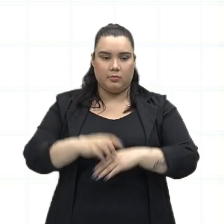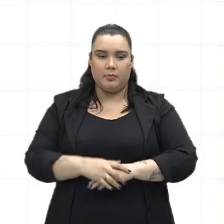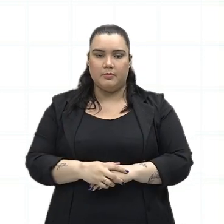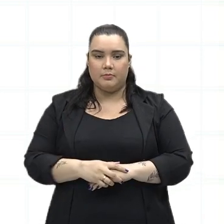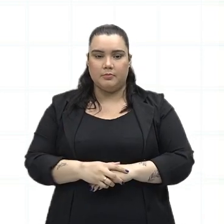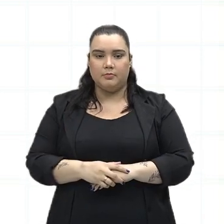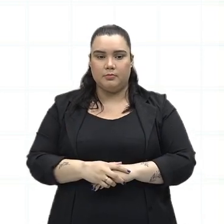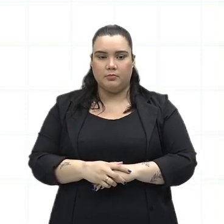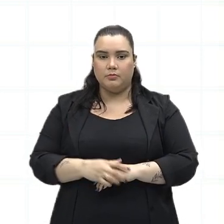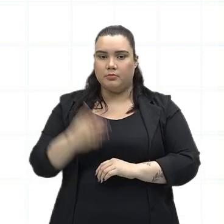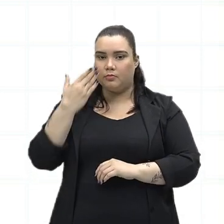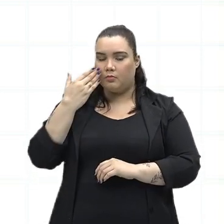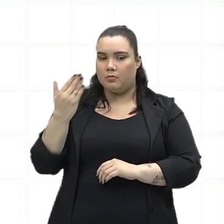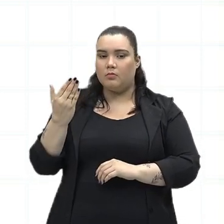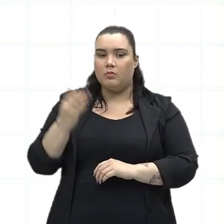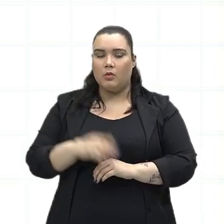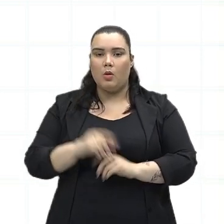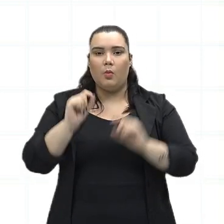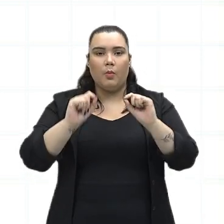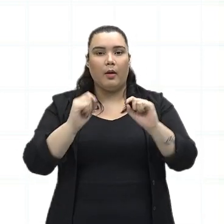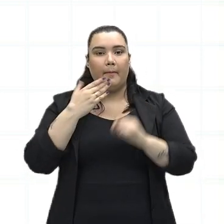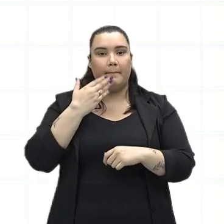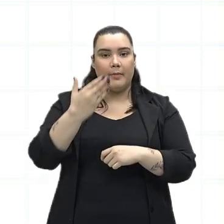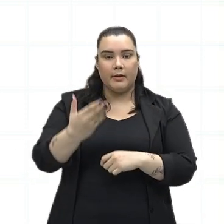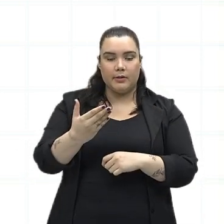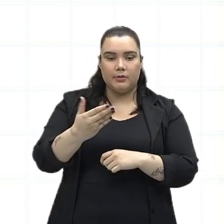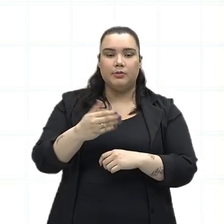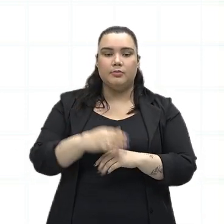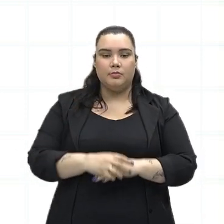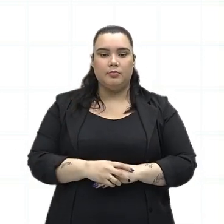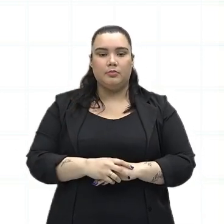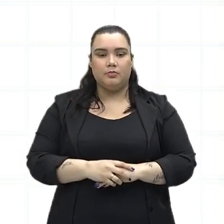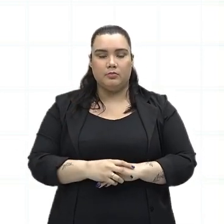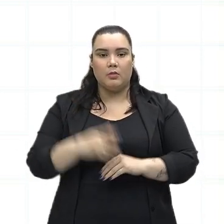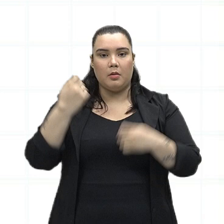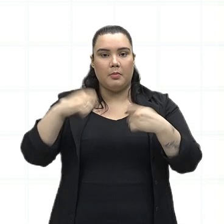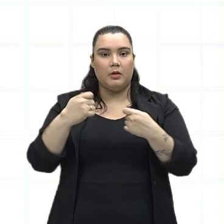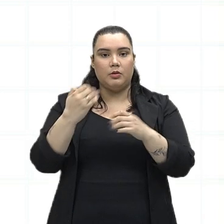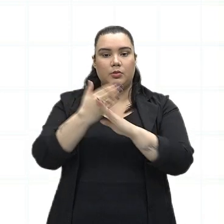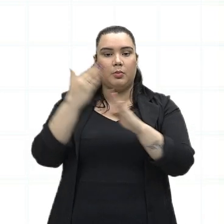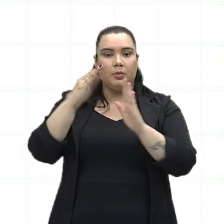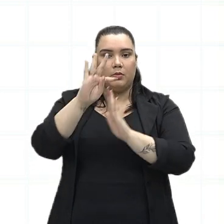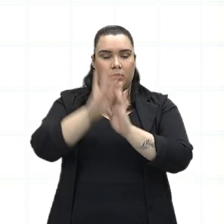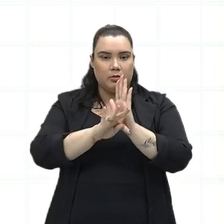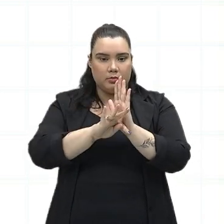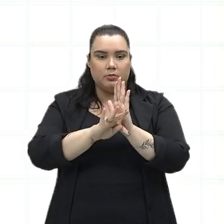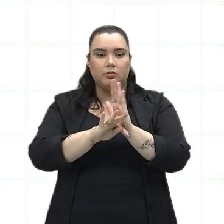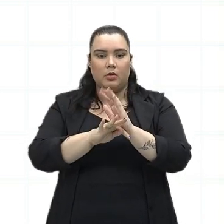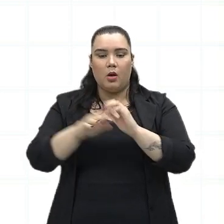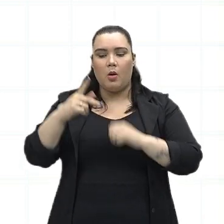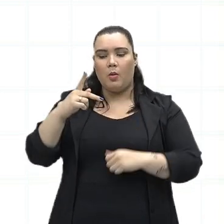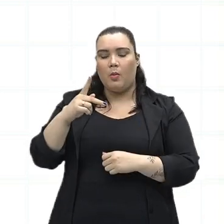Então, o que está se pedindo aqui para você descobrir do texto? O pronome it, usado na